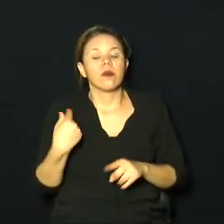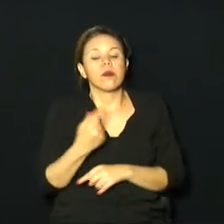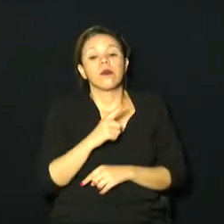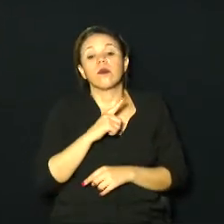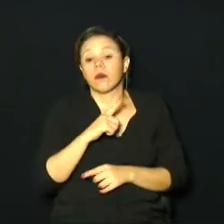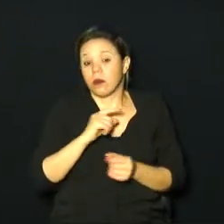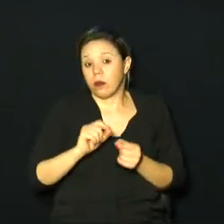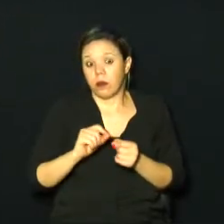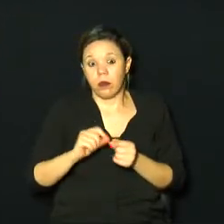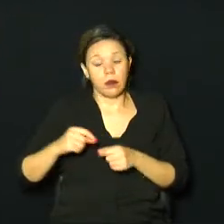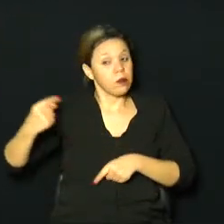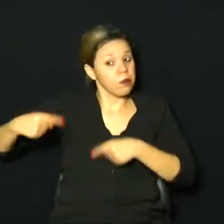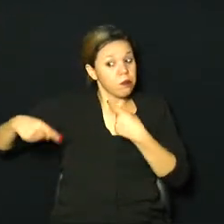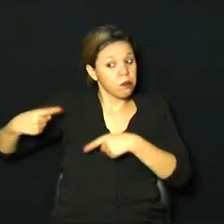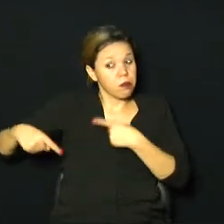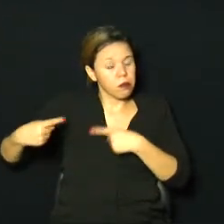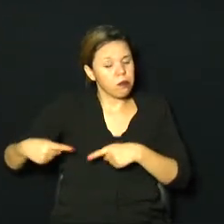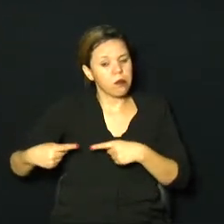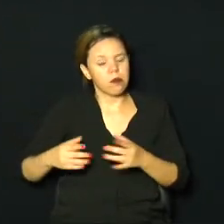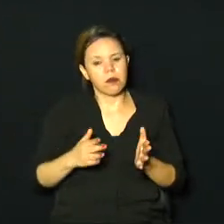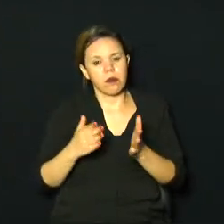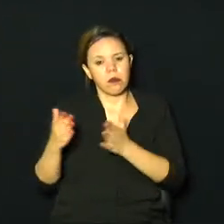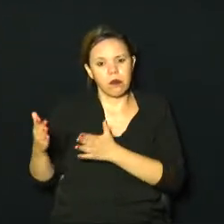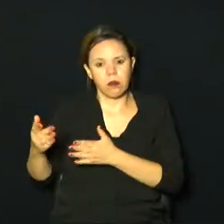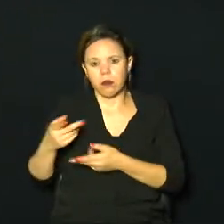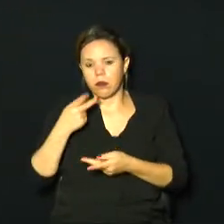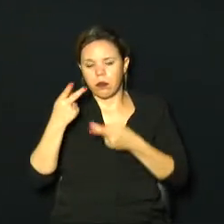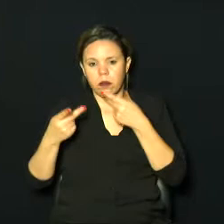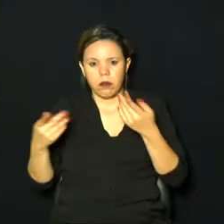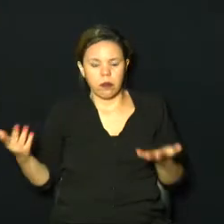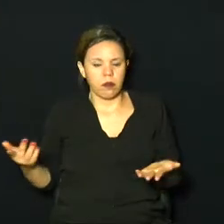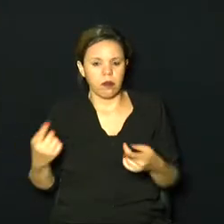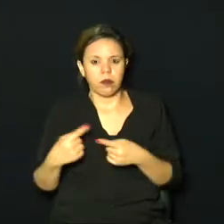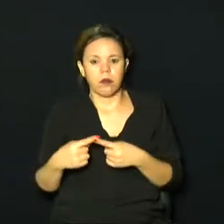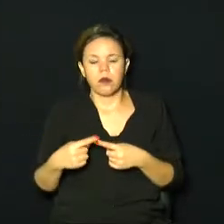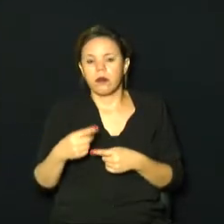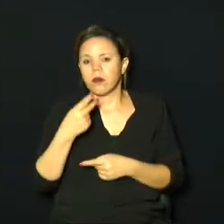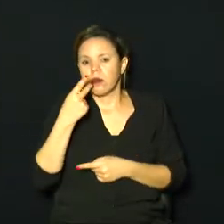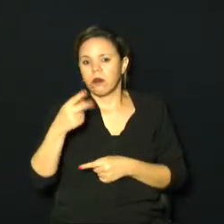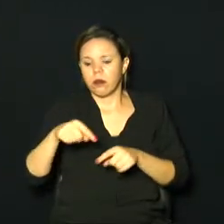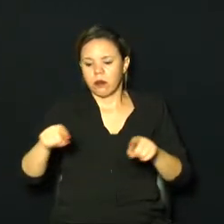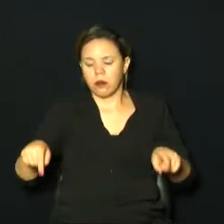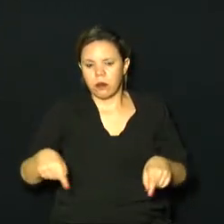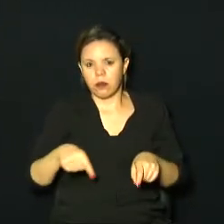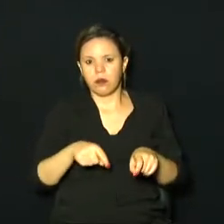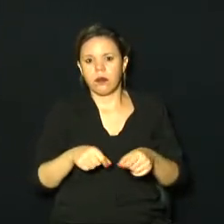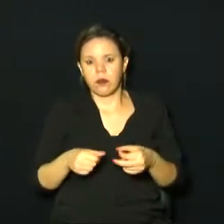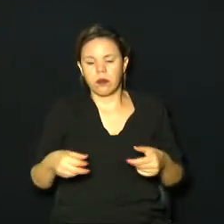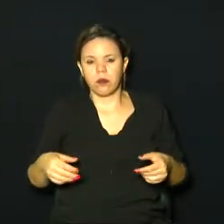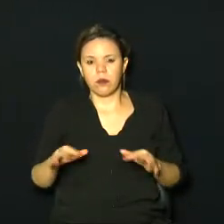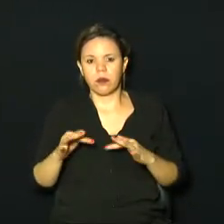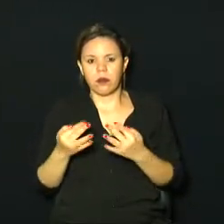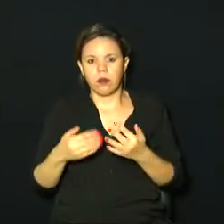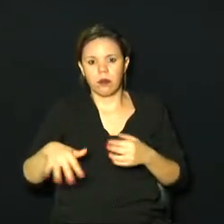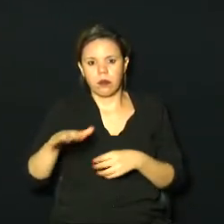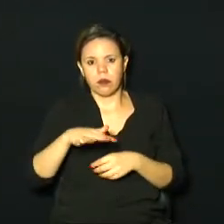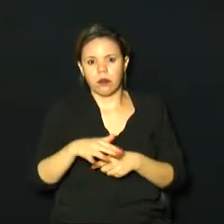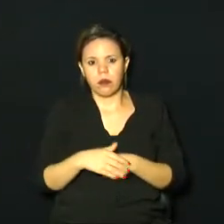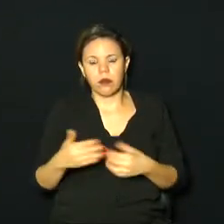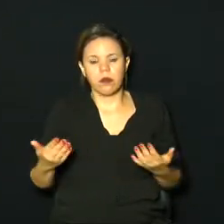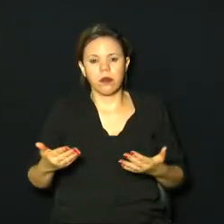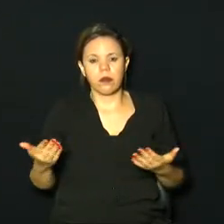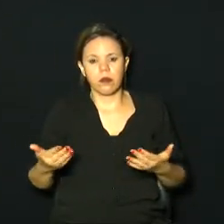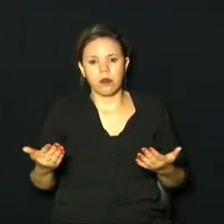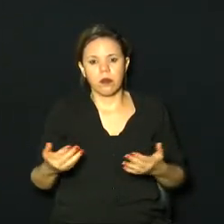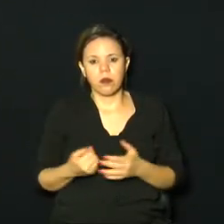que fazer esse debate, essa primeira parte aqui inicial da minha fala, porque a gente tem que dizer que o terreno que está ocupado pelas famílias hoje cumpre